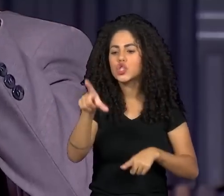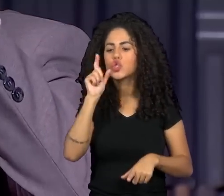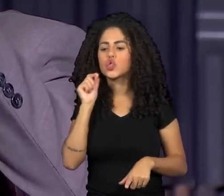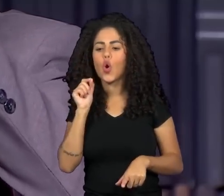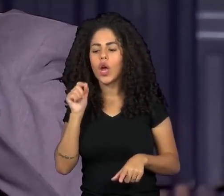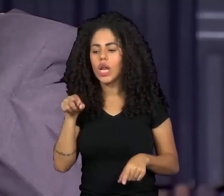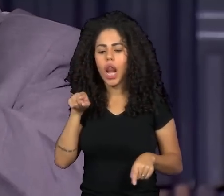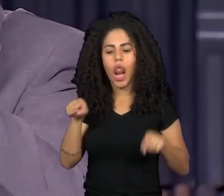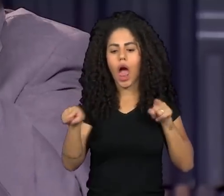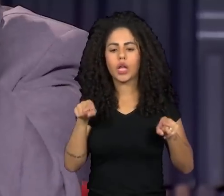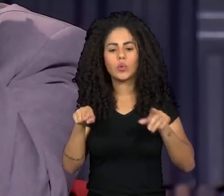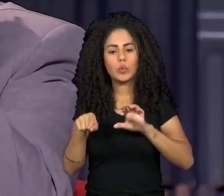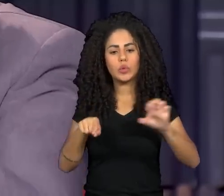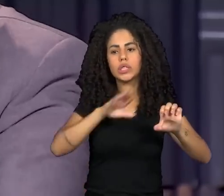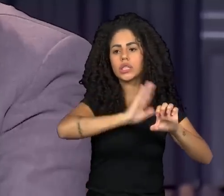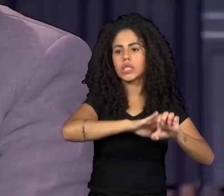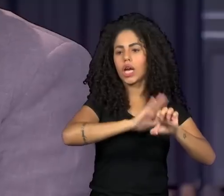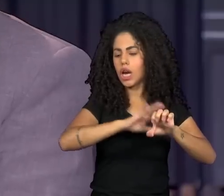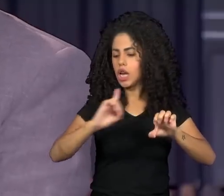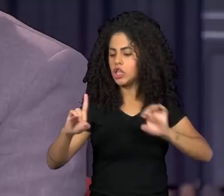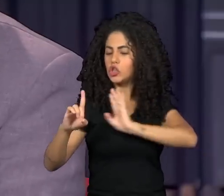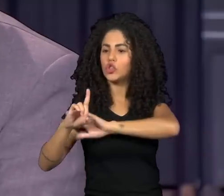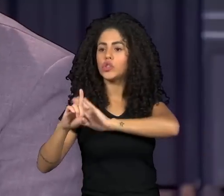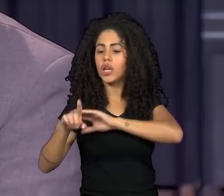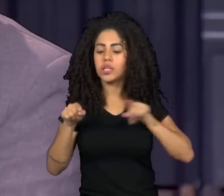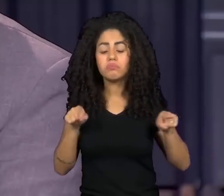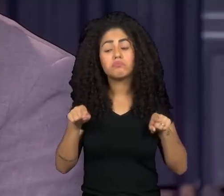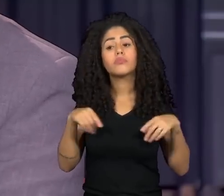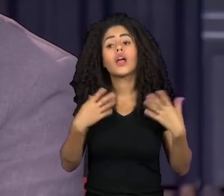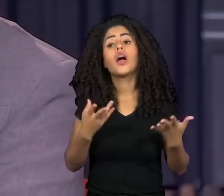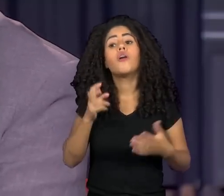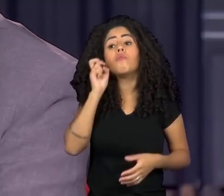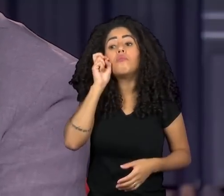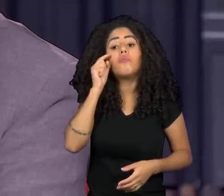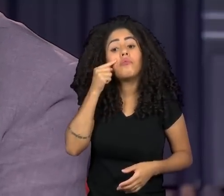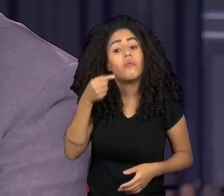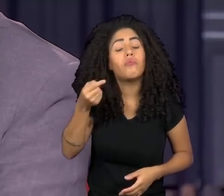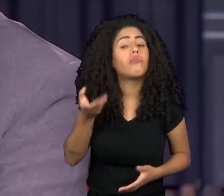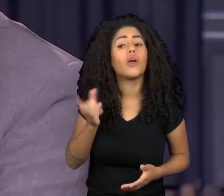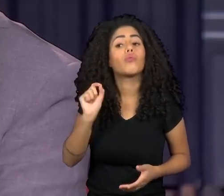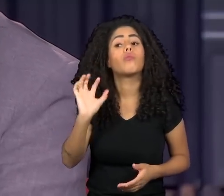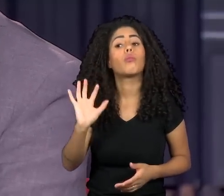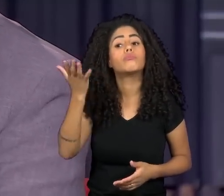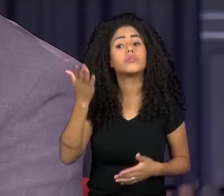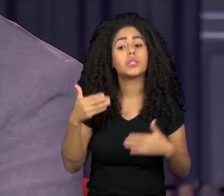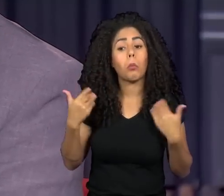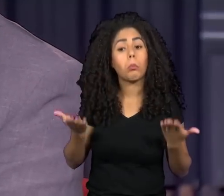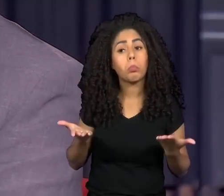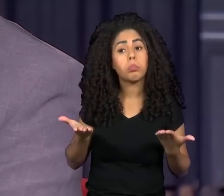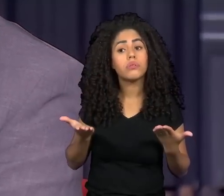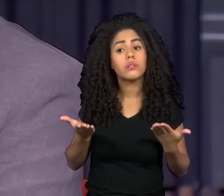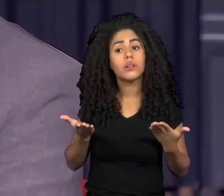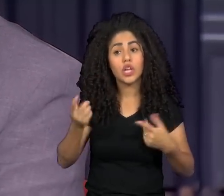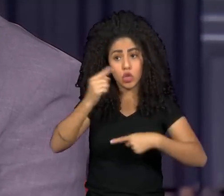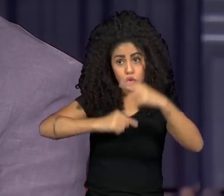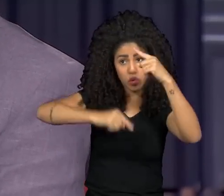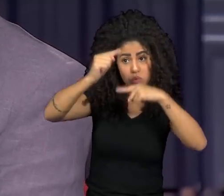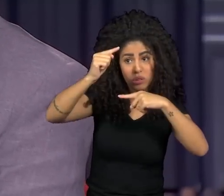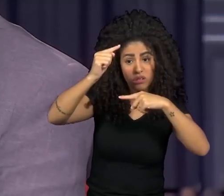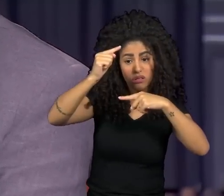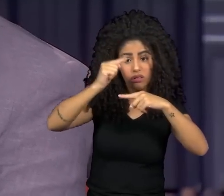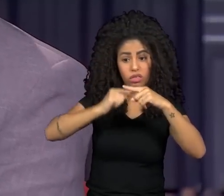lados e vamos ver o que, é que vai acontecer daqui para frente, né? Porque é histórico retrocessos políticos. Sim.